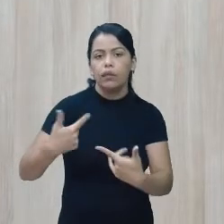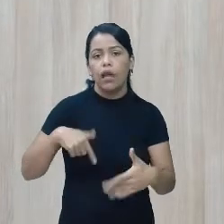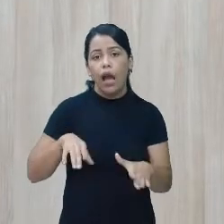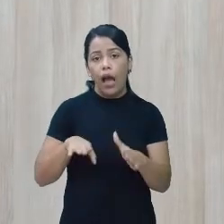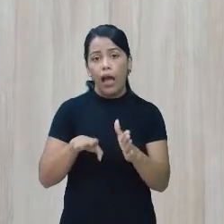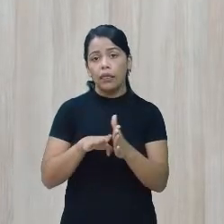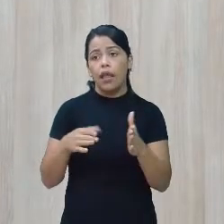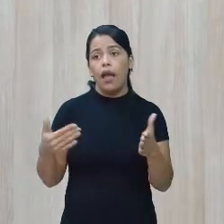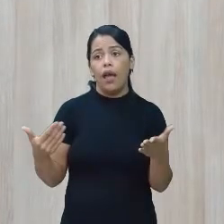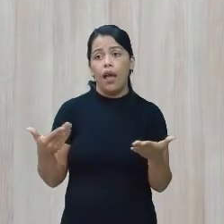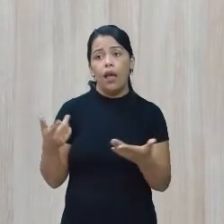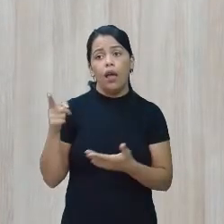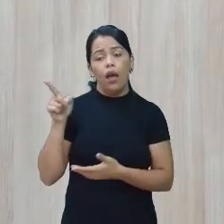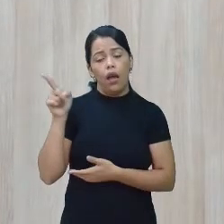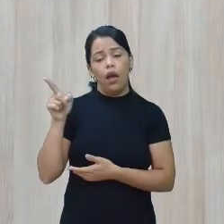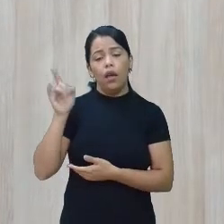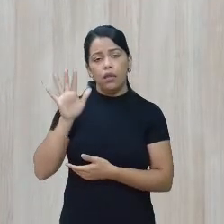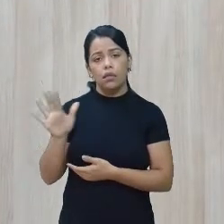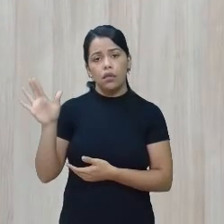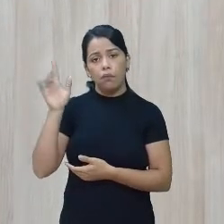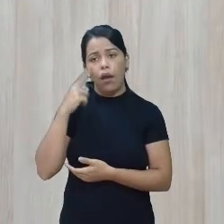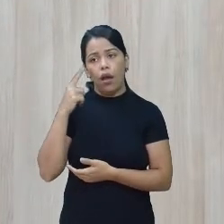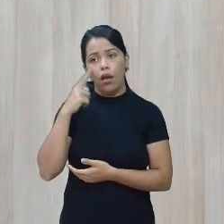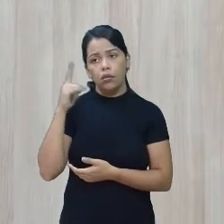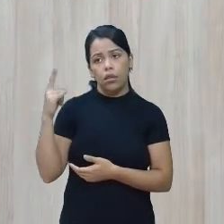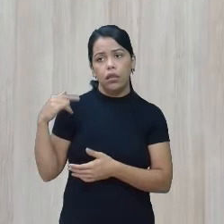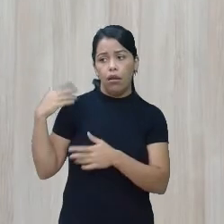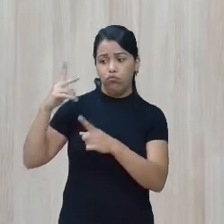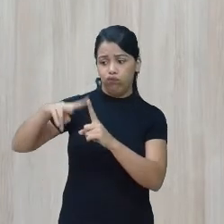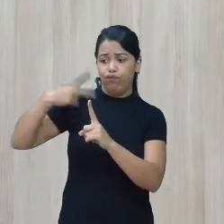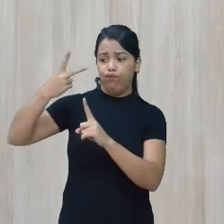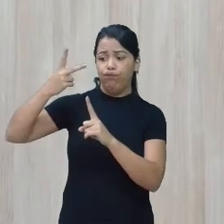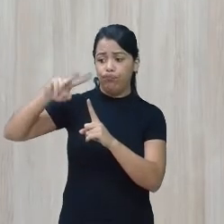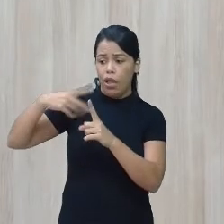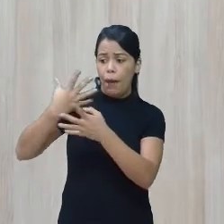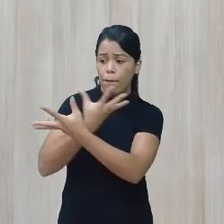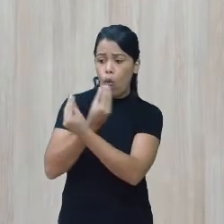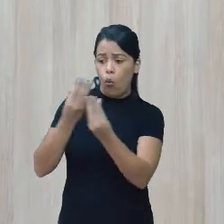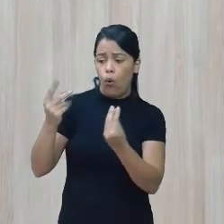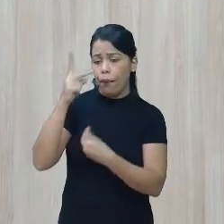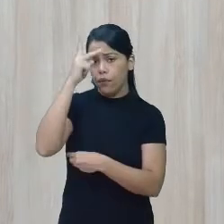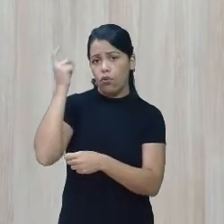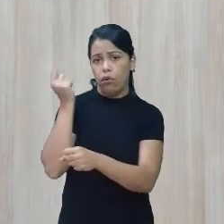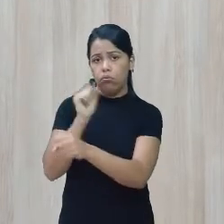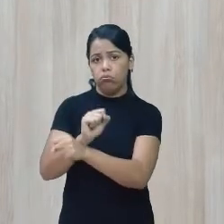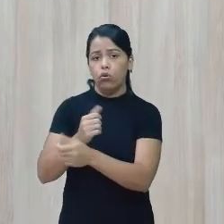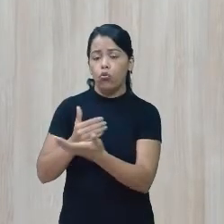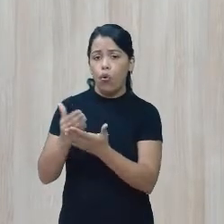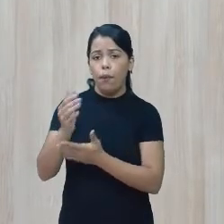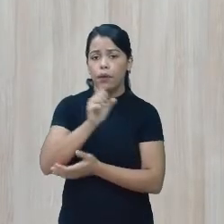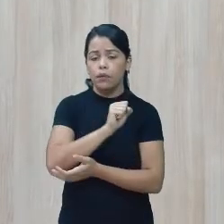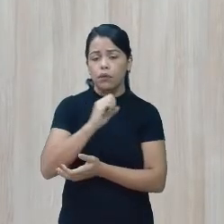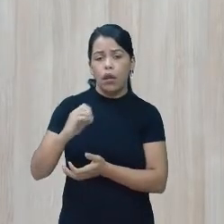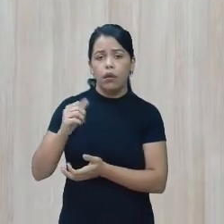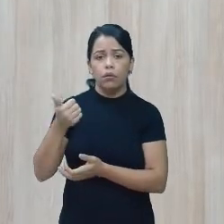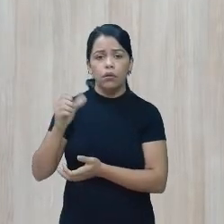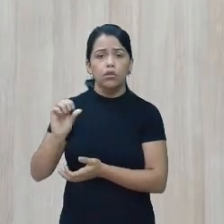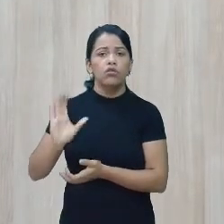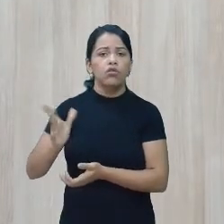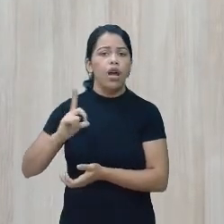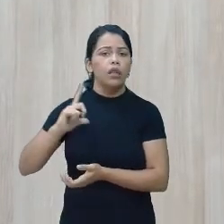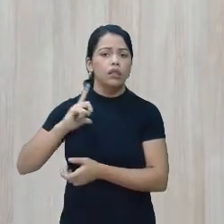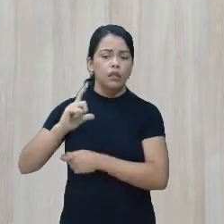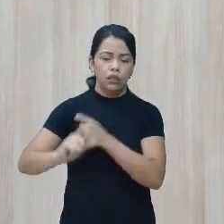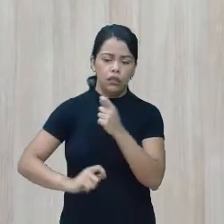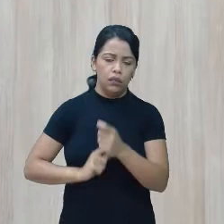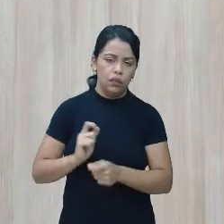chegando a esses dados absurdos. É importante também destacar o seguinte: no começo do século XIX já havia, né, já se